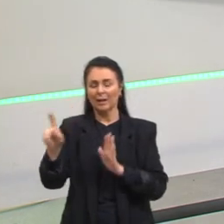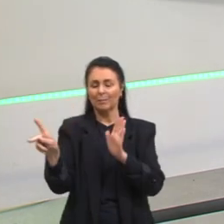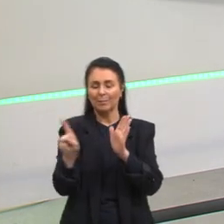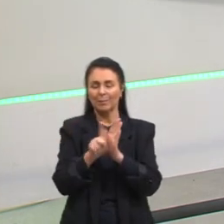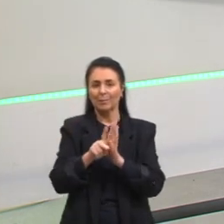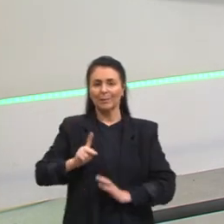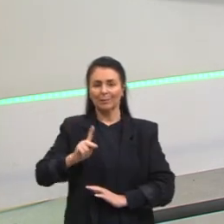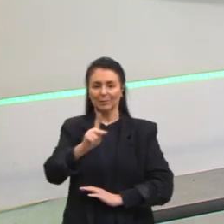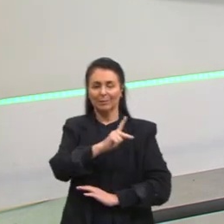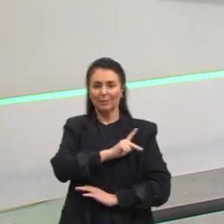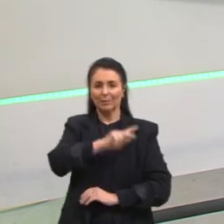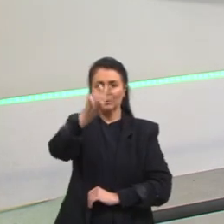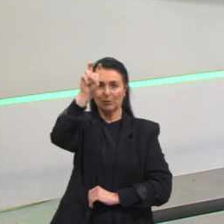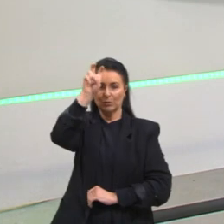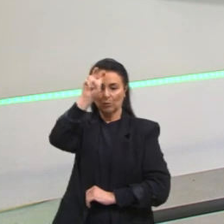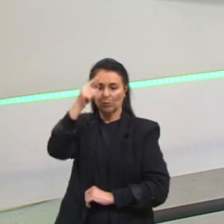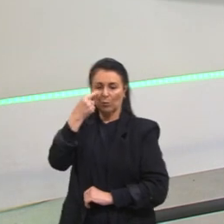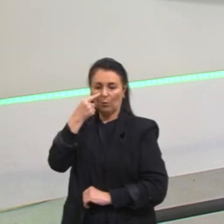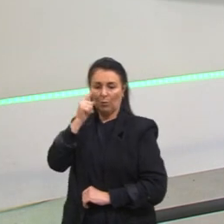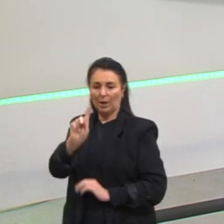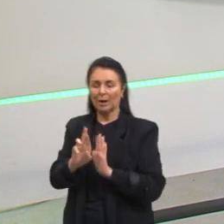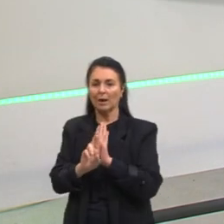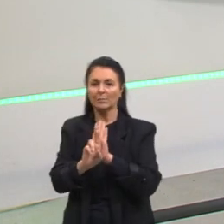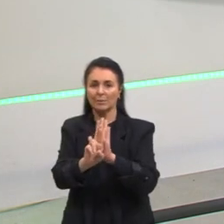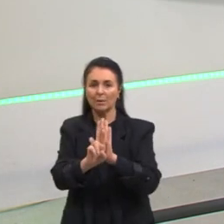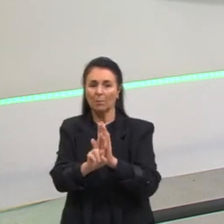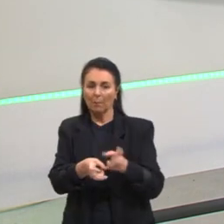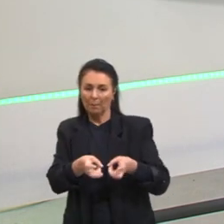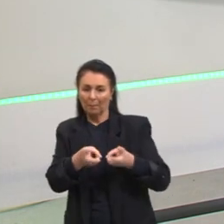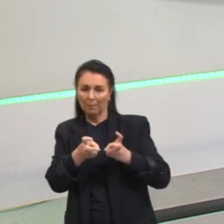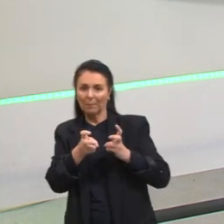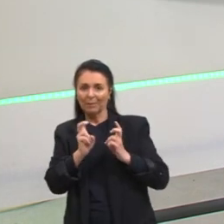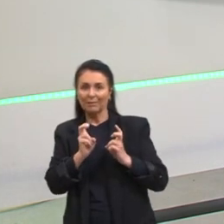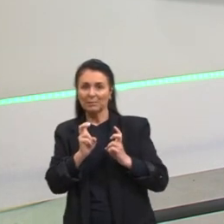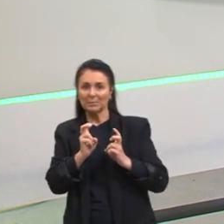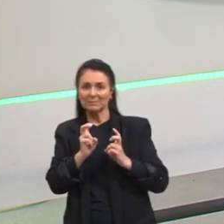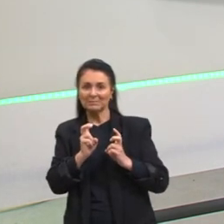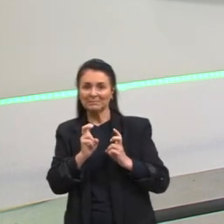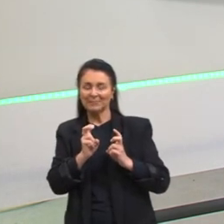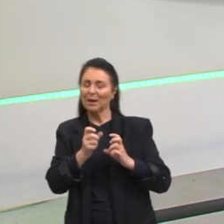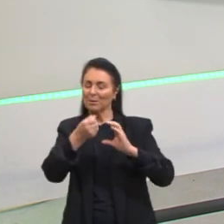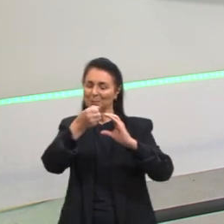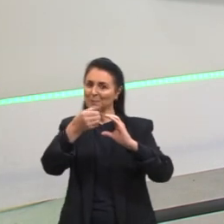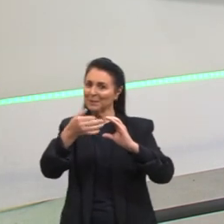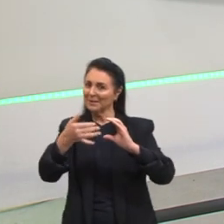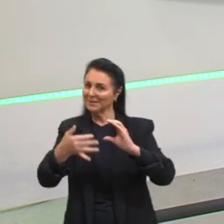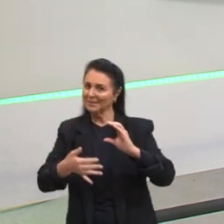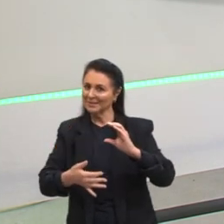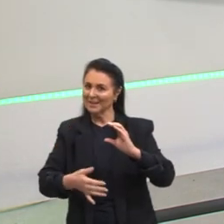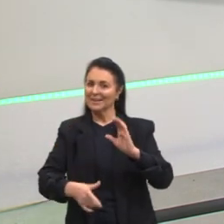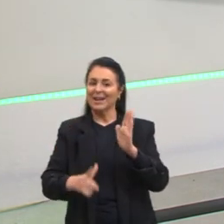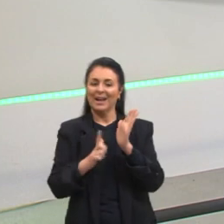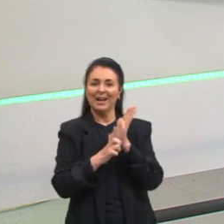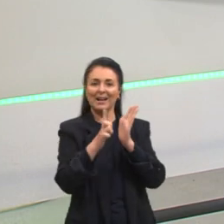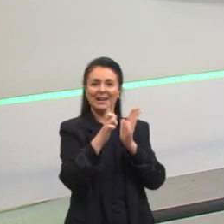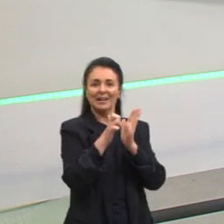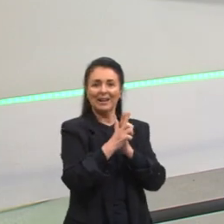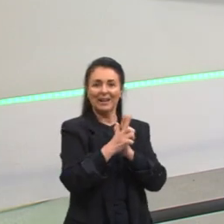sempre que nós olharmos para as representações nós vamos lembrar que essa é uma característica lei da frontalidade